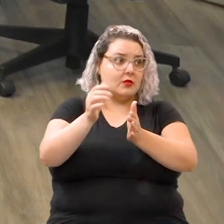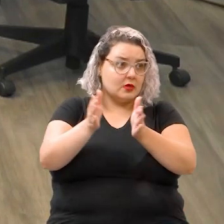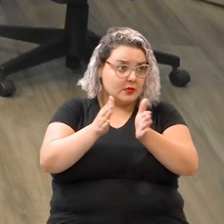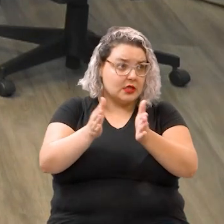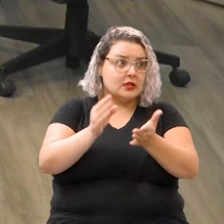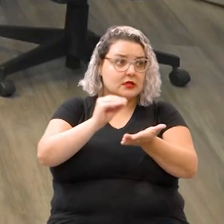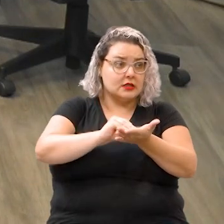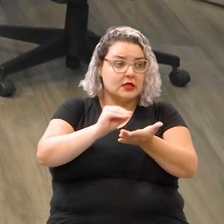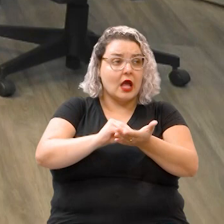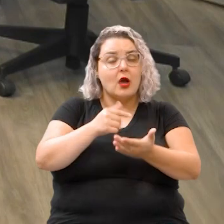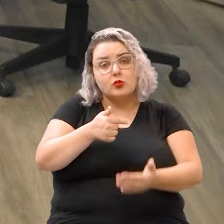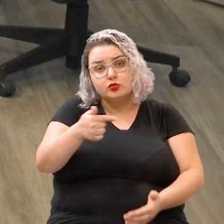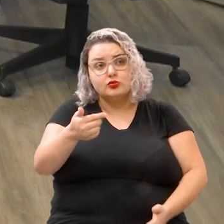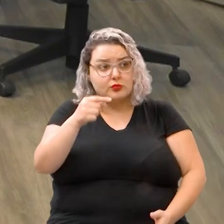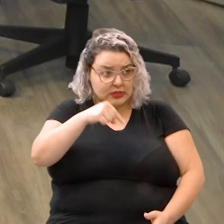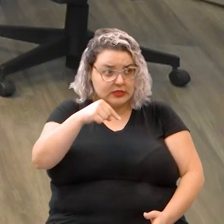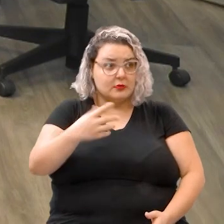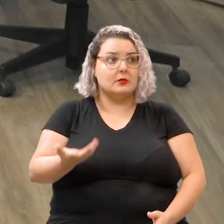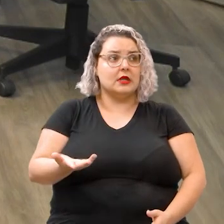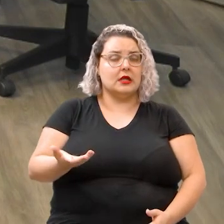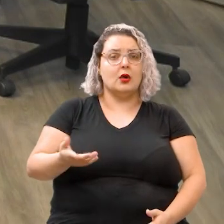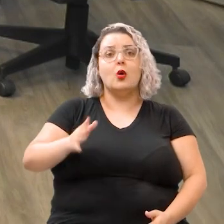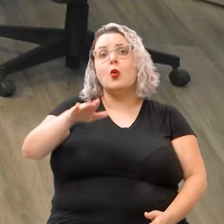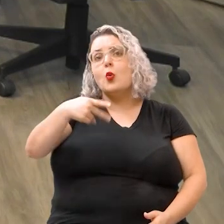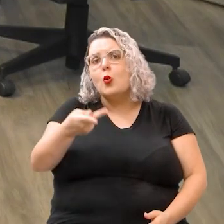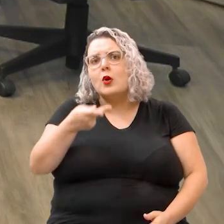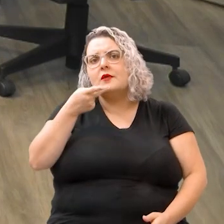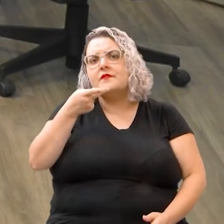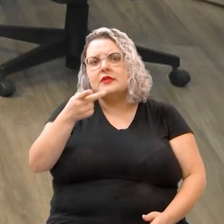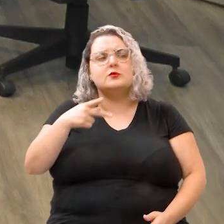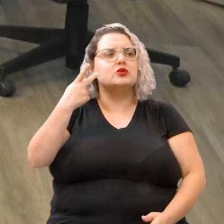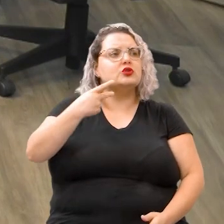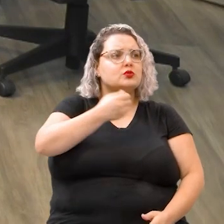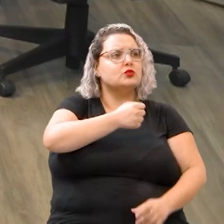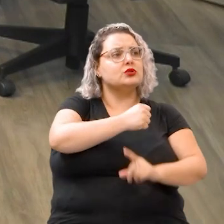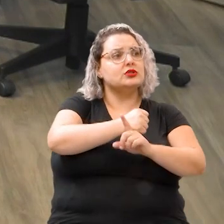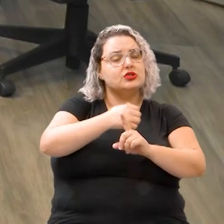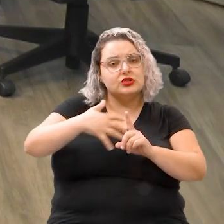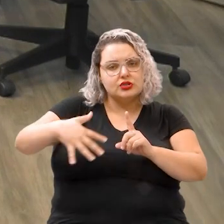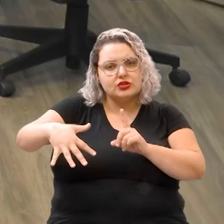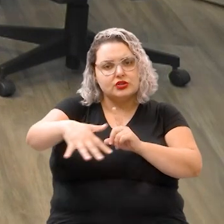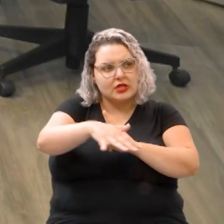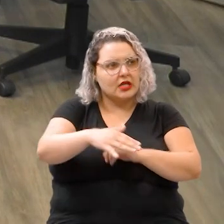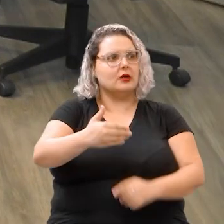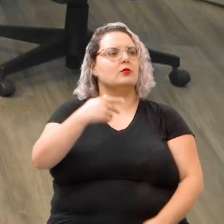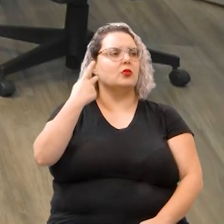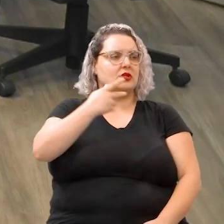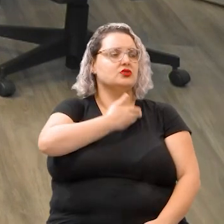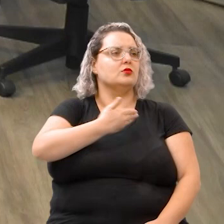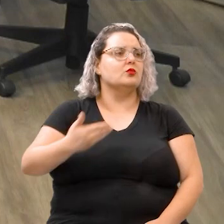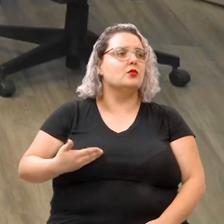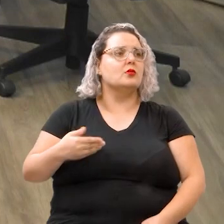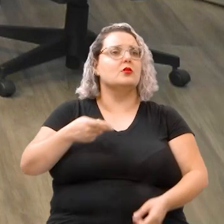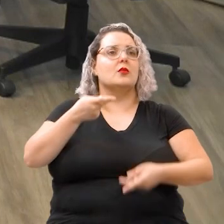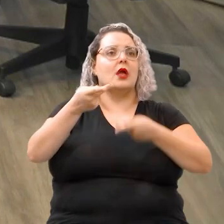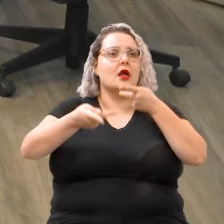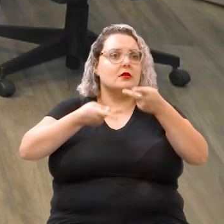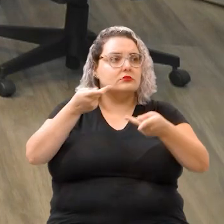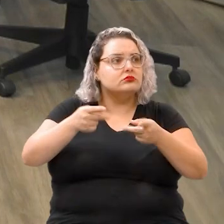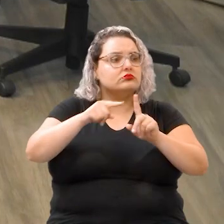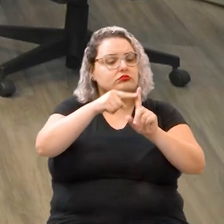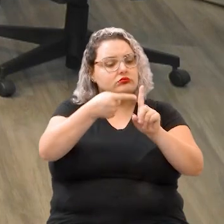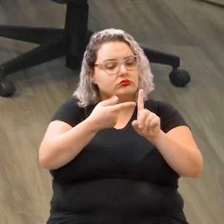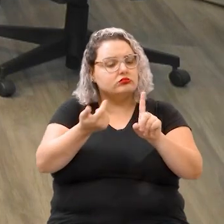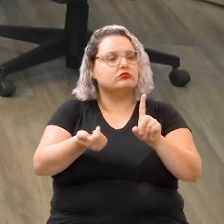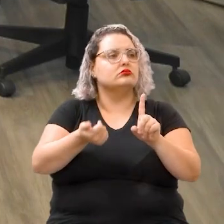parte na última semana, quando a gente fala de políticas públicas para a mulher grávida. Essa foi uma